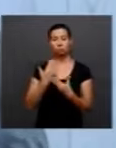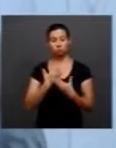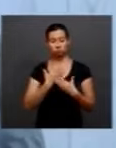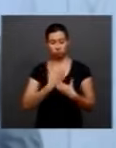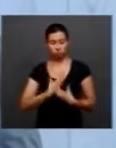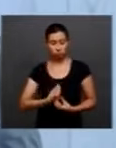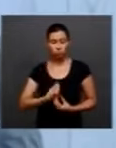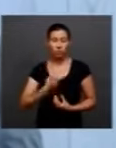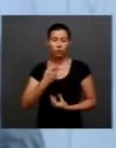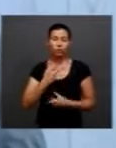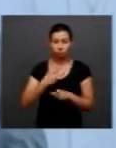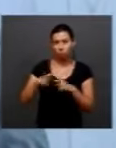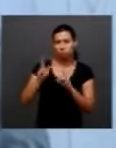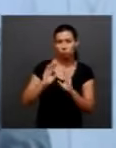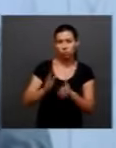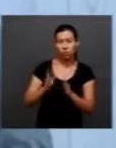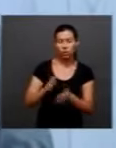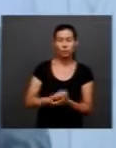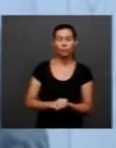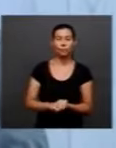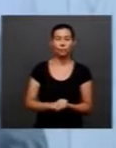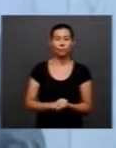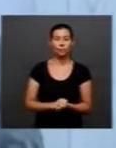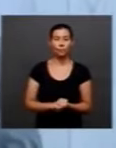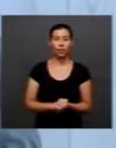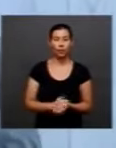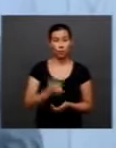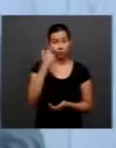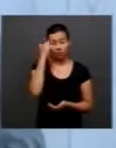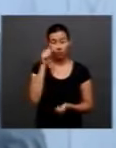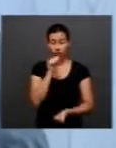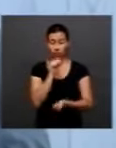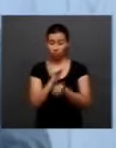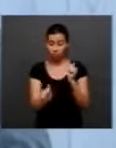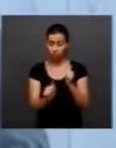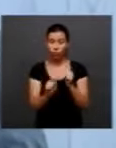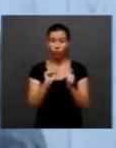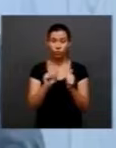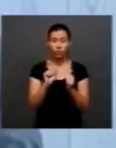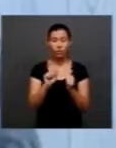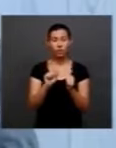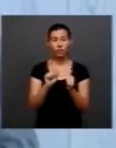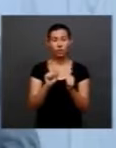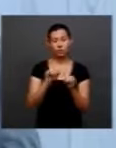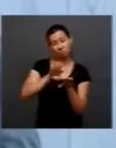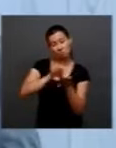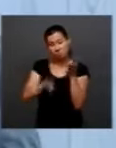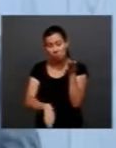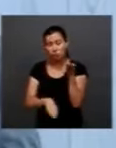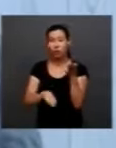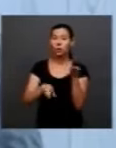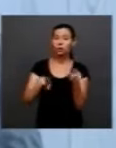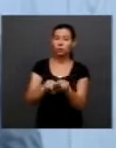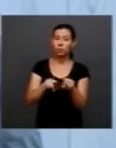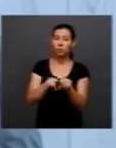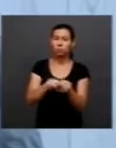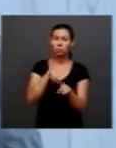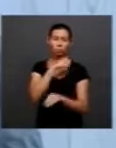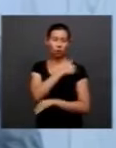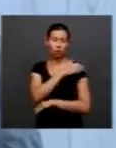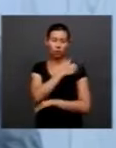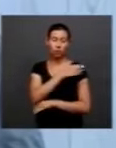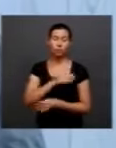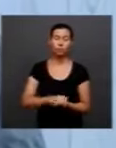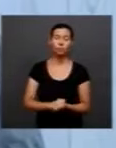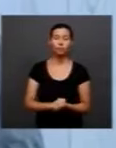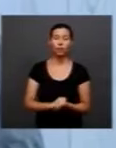ressalva de não pensar o esporte em si, como promotor da desigualdade, do preconceito, mas como o